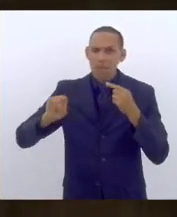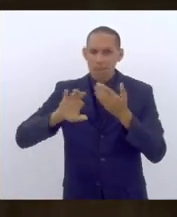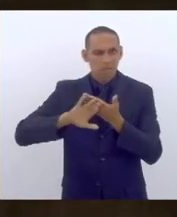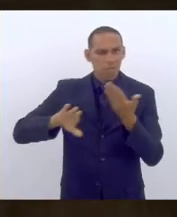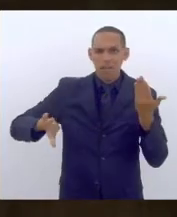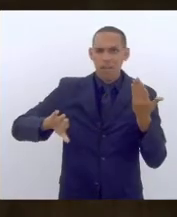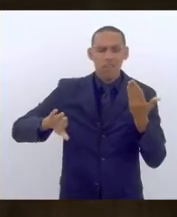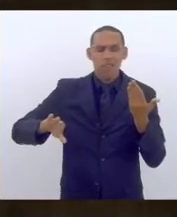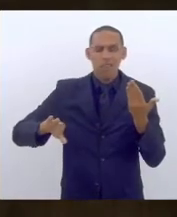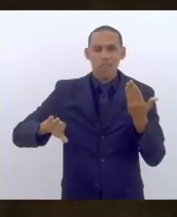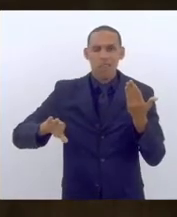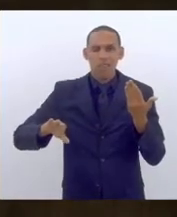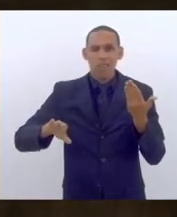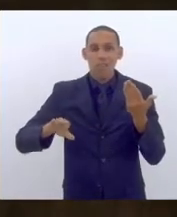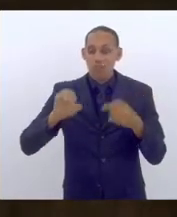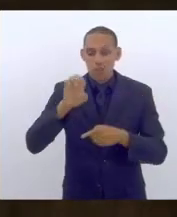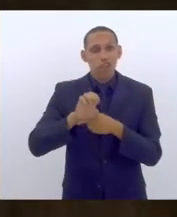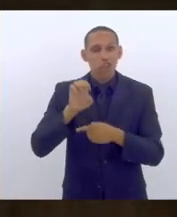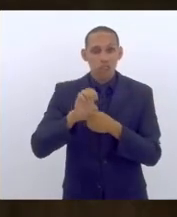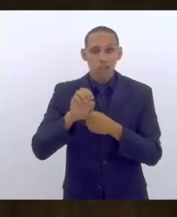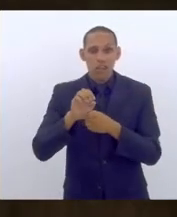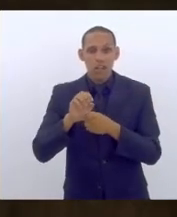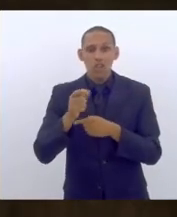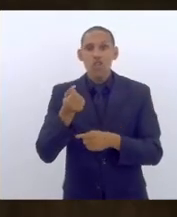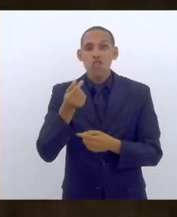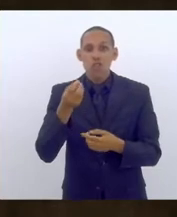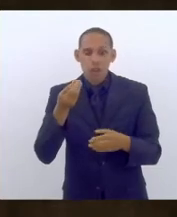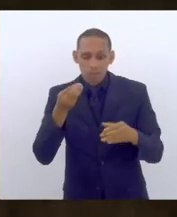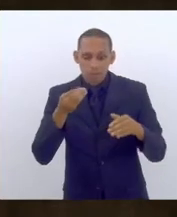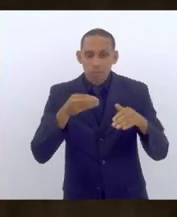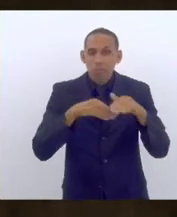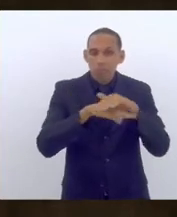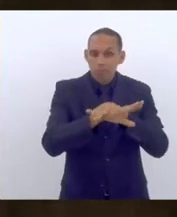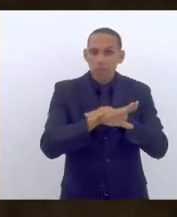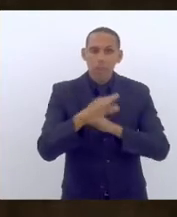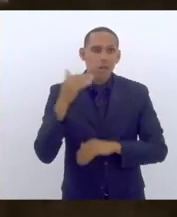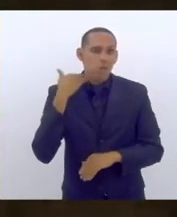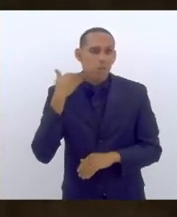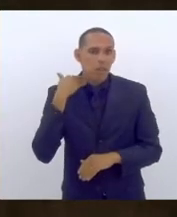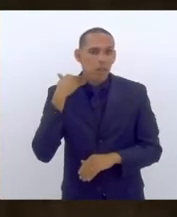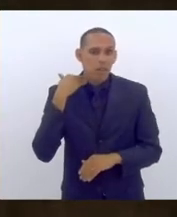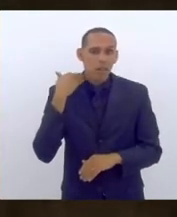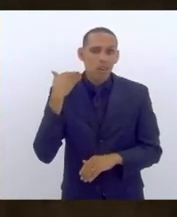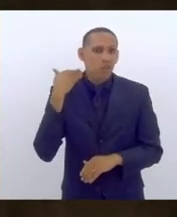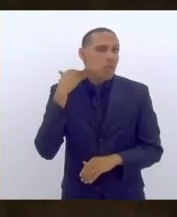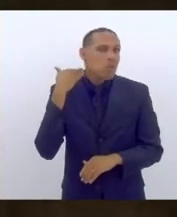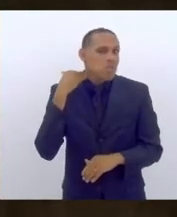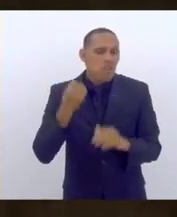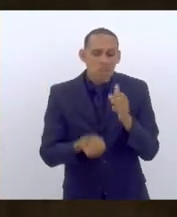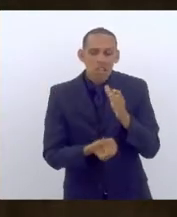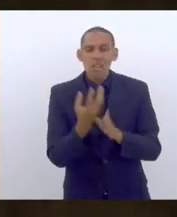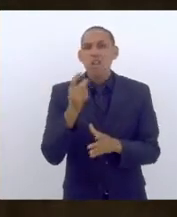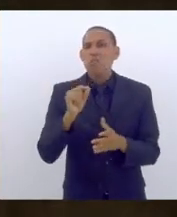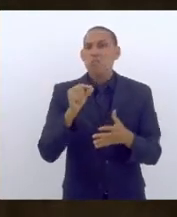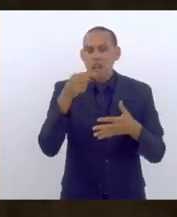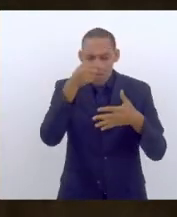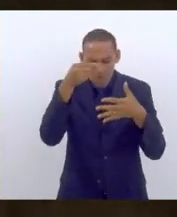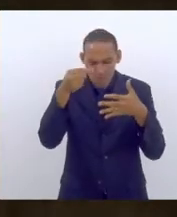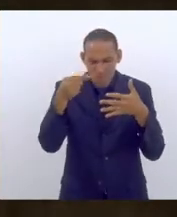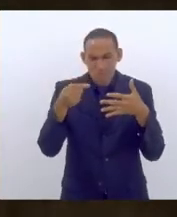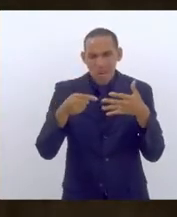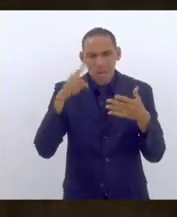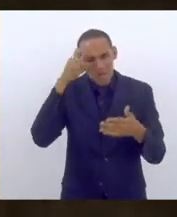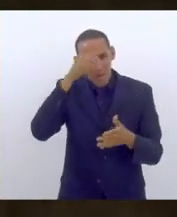que o estado colocou o dinheiro já no banco e o banco cria 1.800 dificuldades